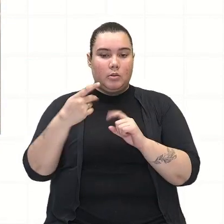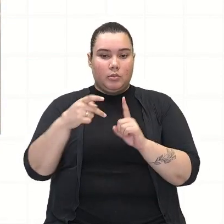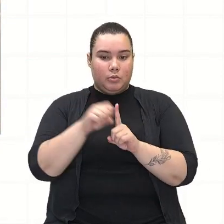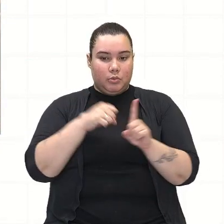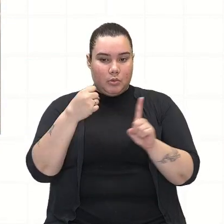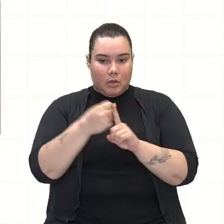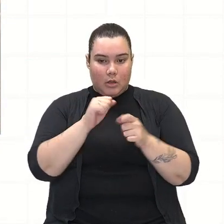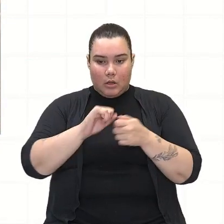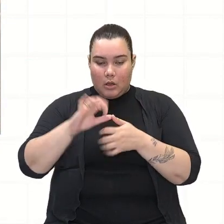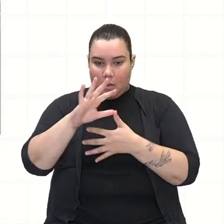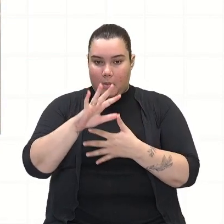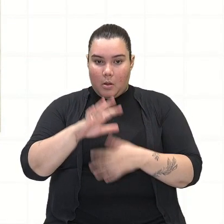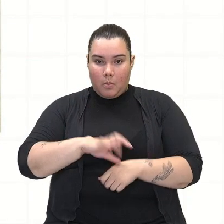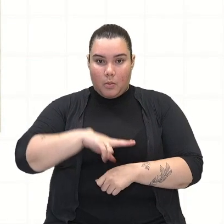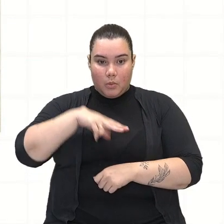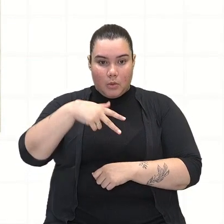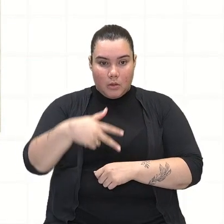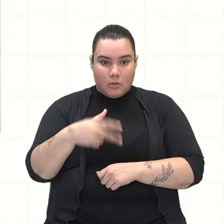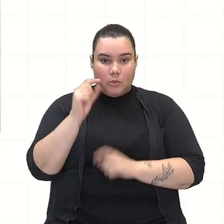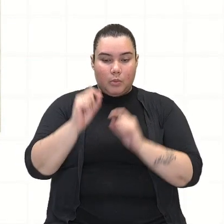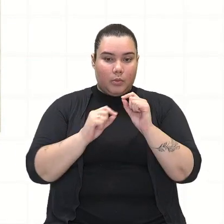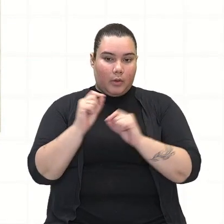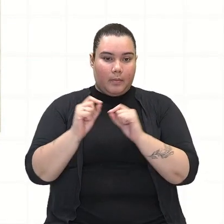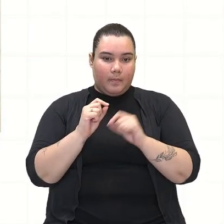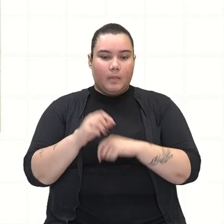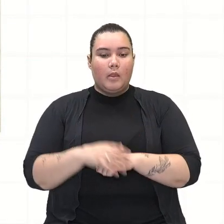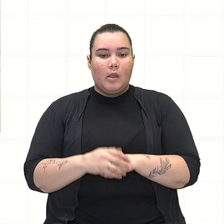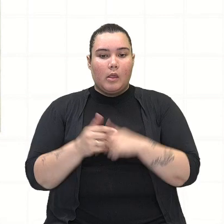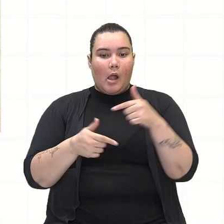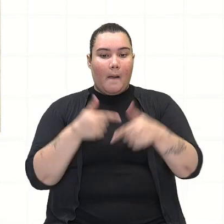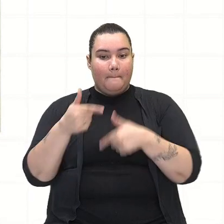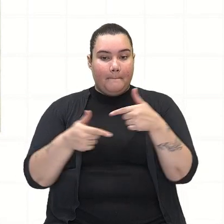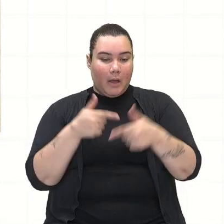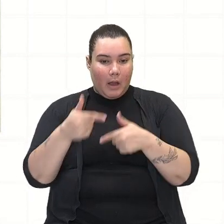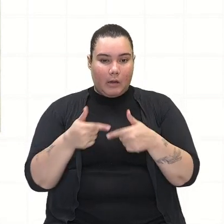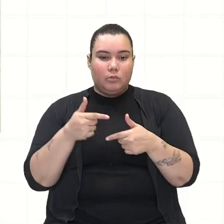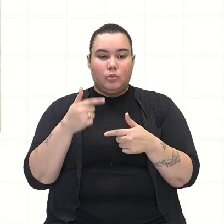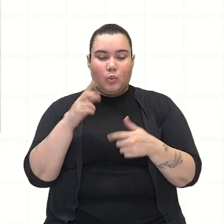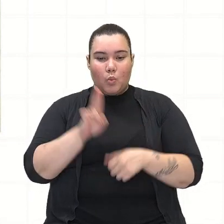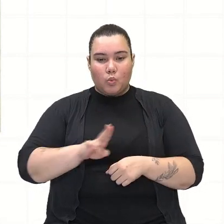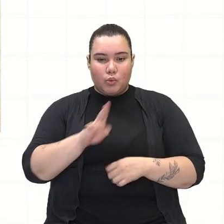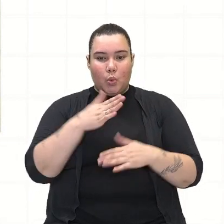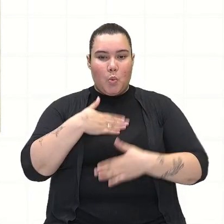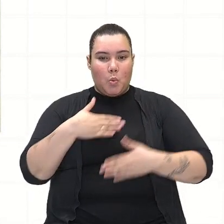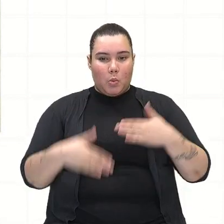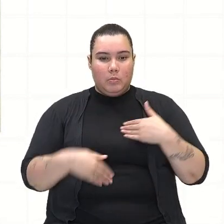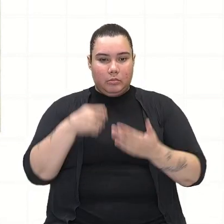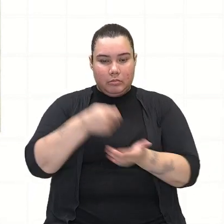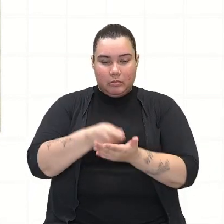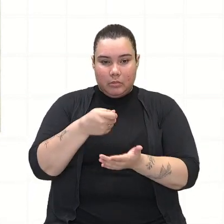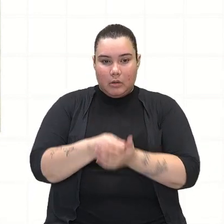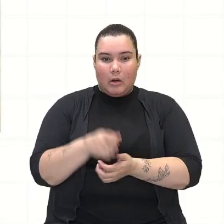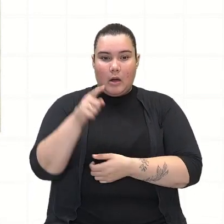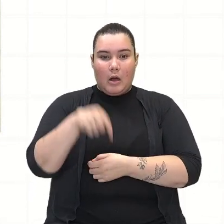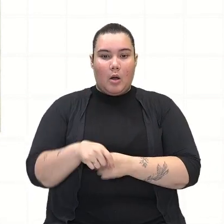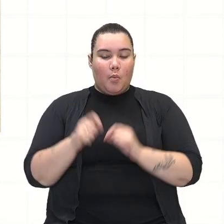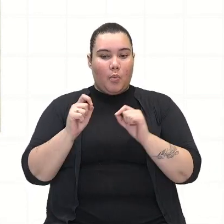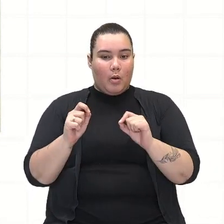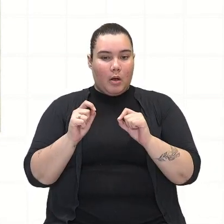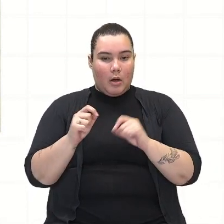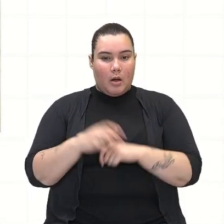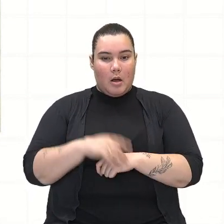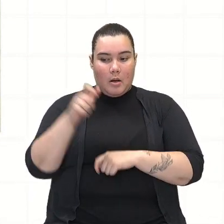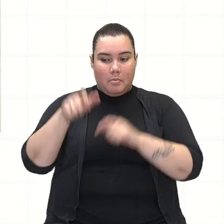da América portuguesa, onde a realização de trabalhos fisicamente exigentes era vista como